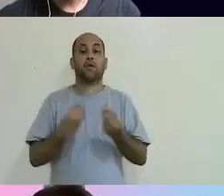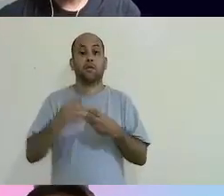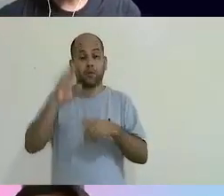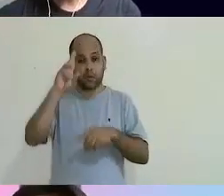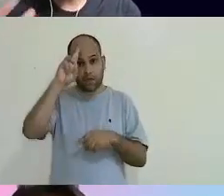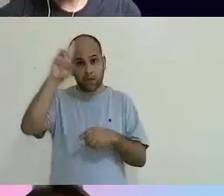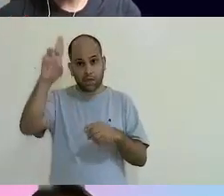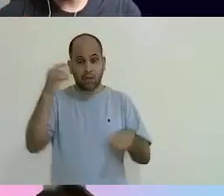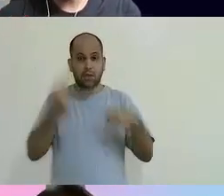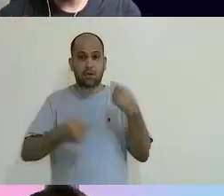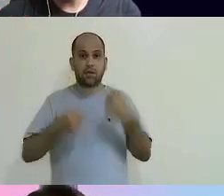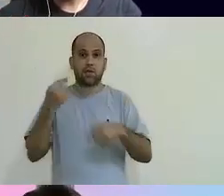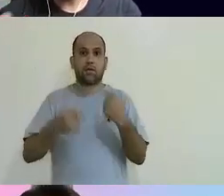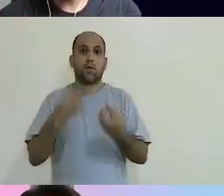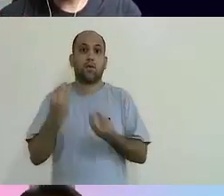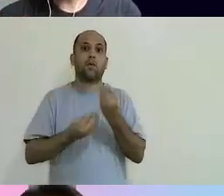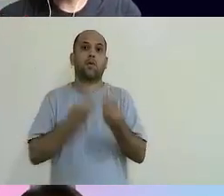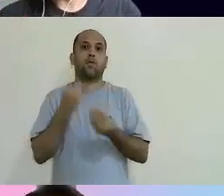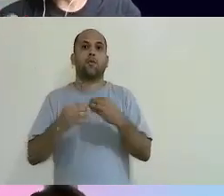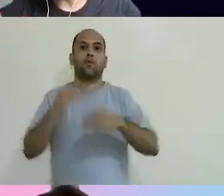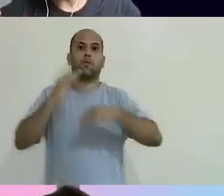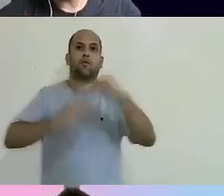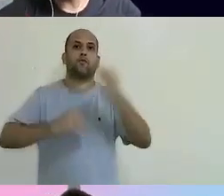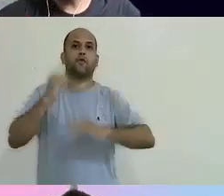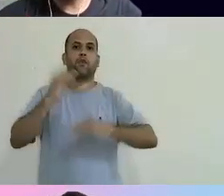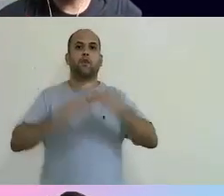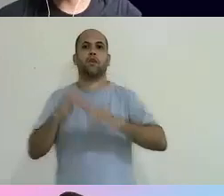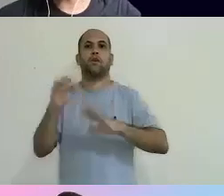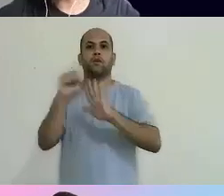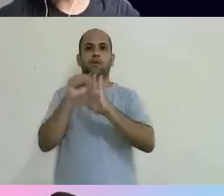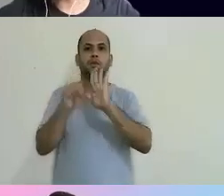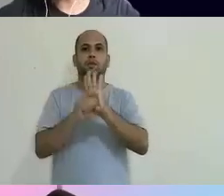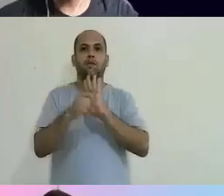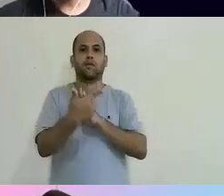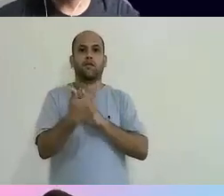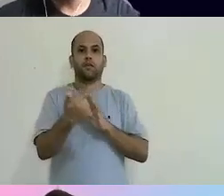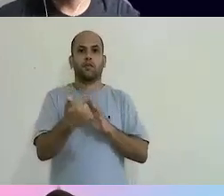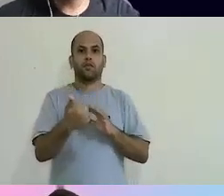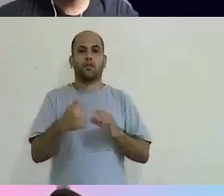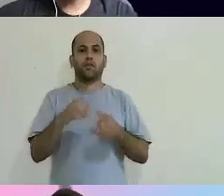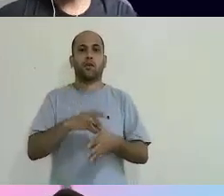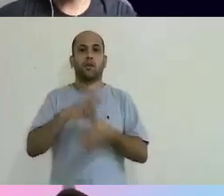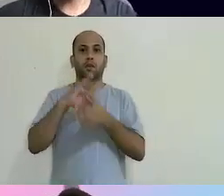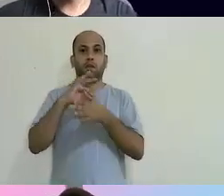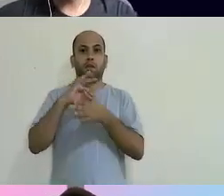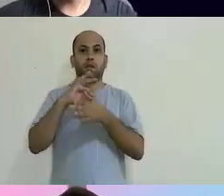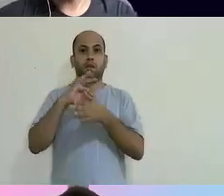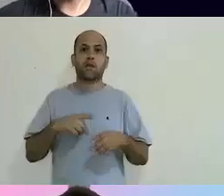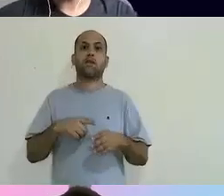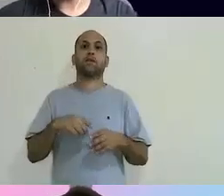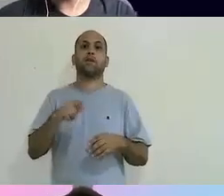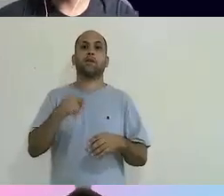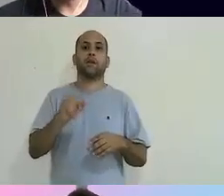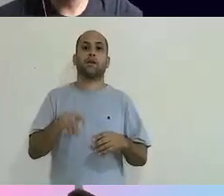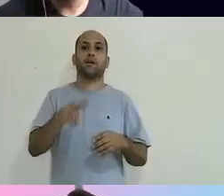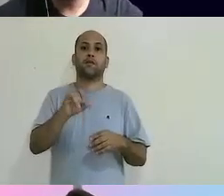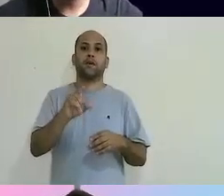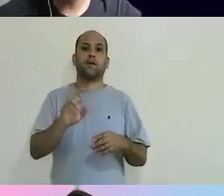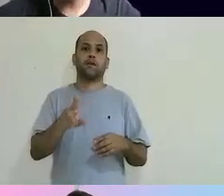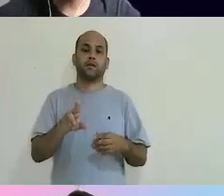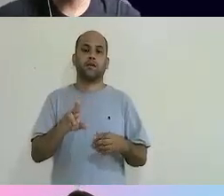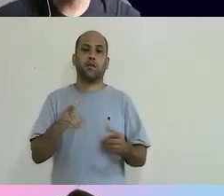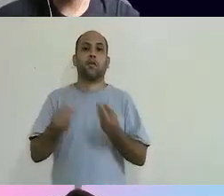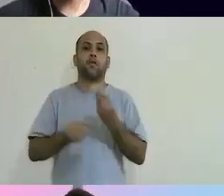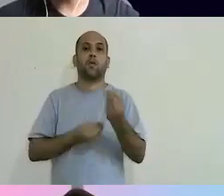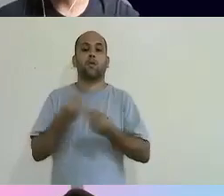temas, como que esse profissional do século XXI, então, lidera iniciativas, como que ele gera valor agregado no que está fazendo, como ele